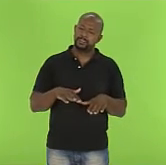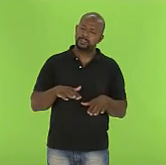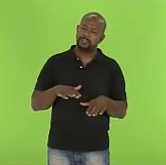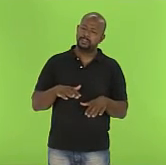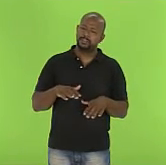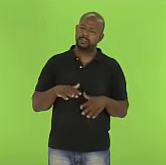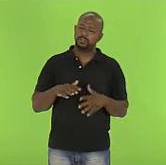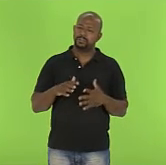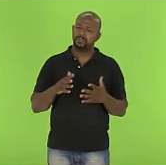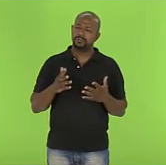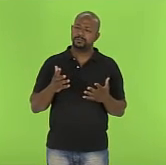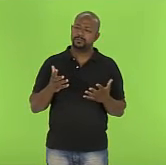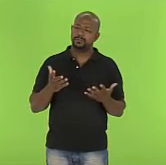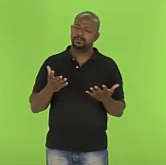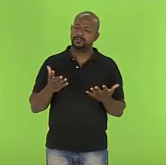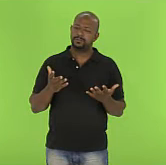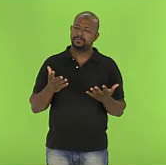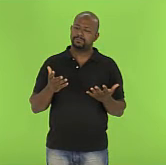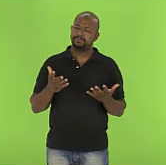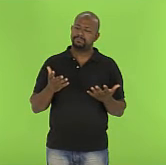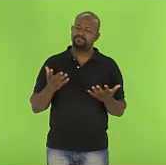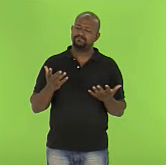Talvez...